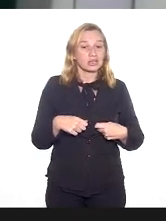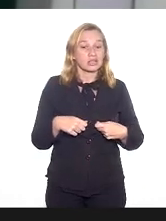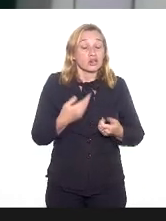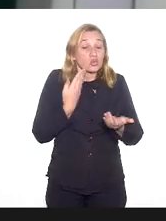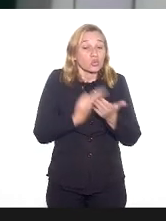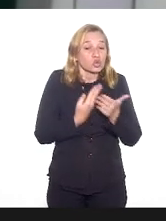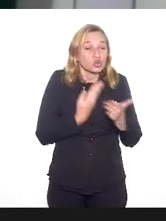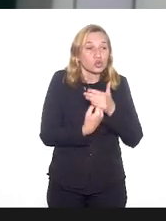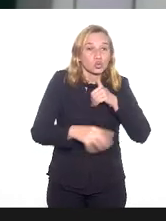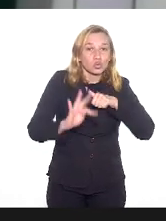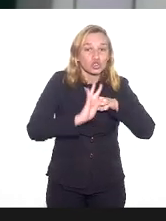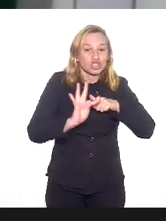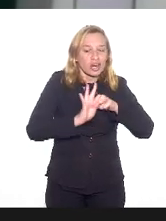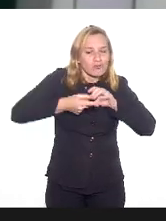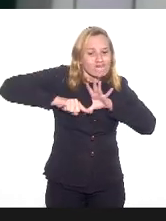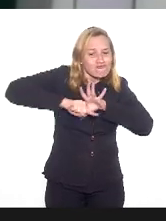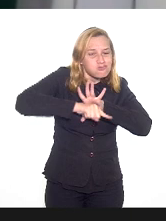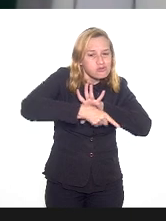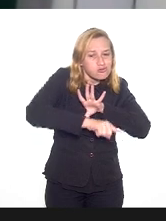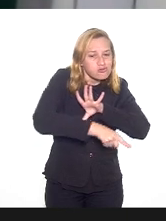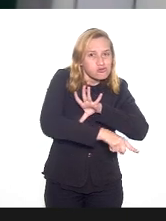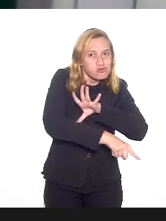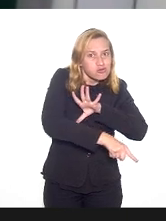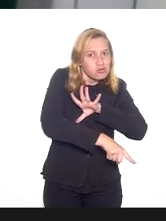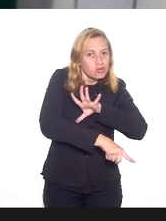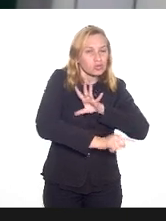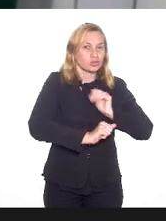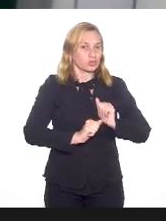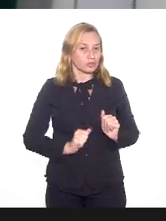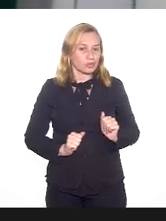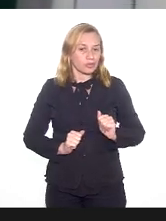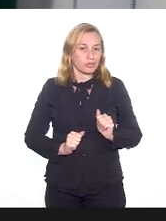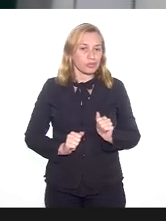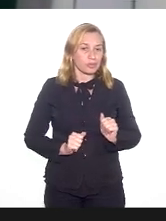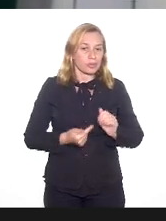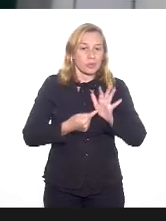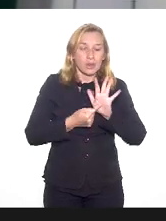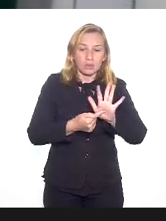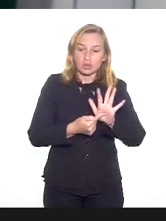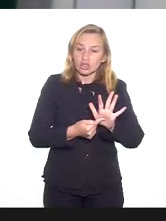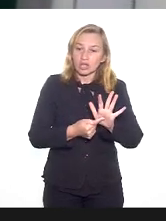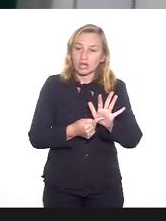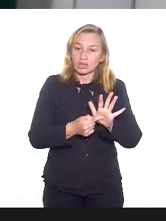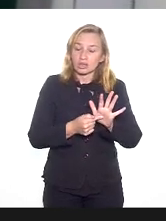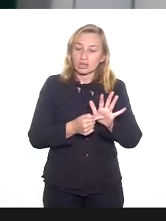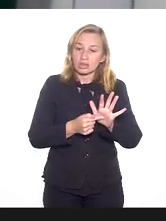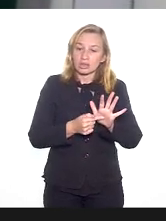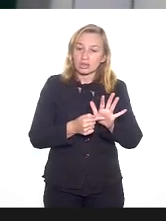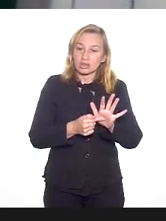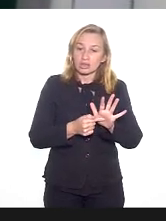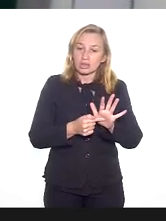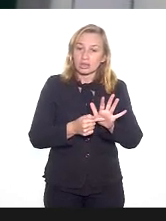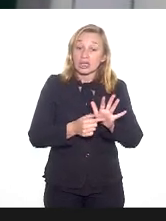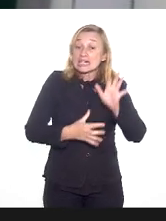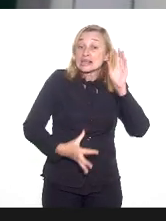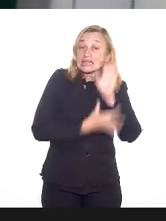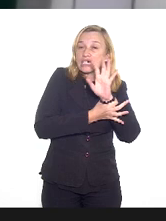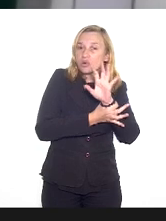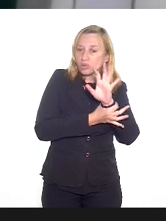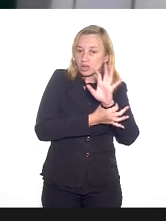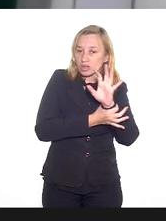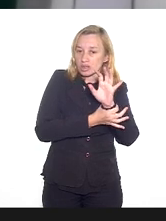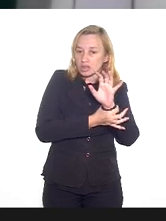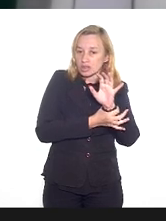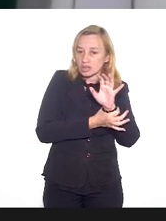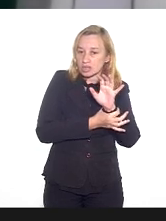estudos técnicos rigorosíssimos que projetassem algum grau de confiabilidade, algum grau de estabilidade no